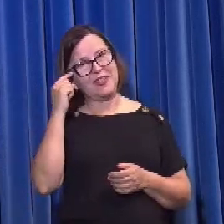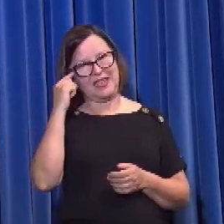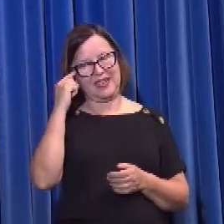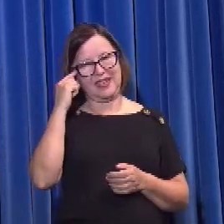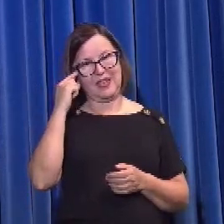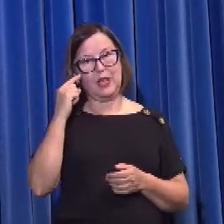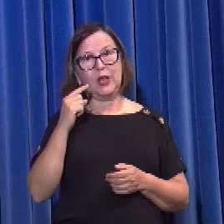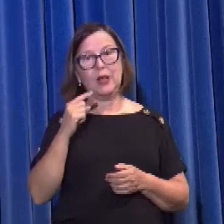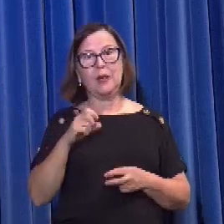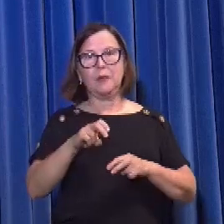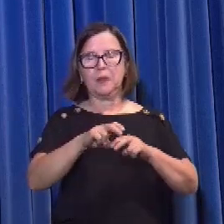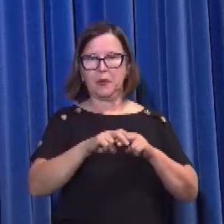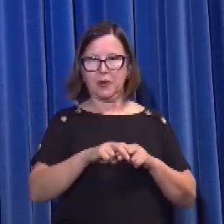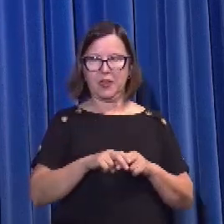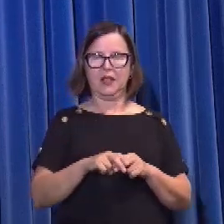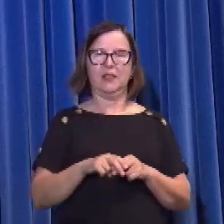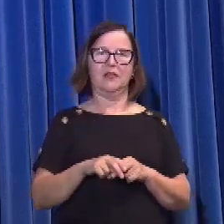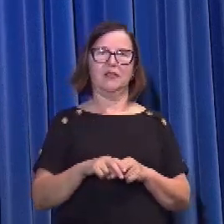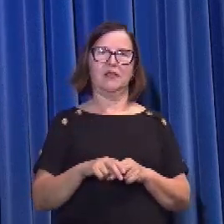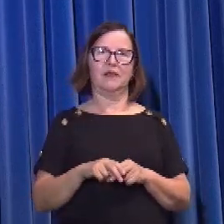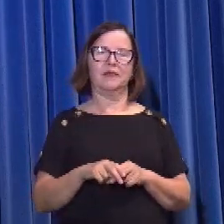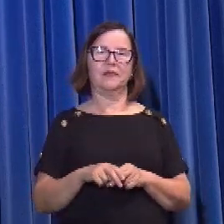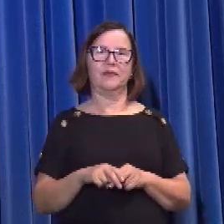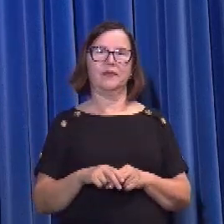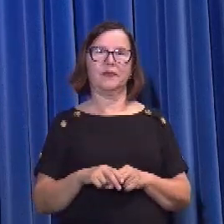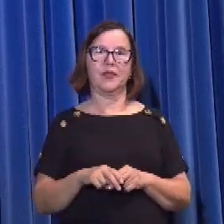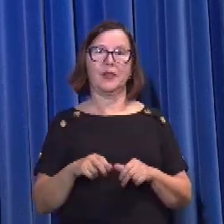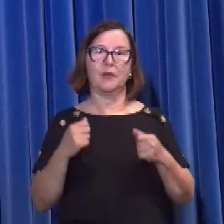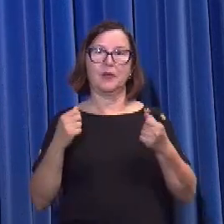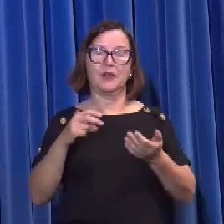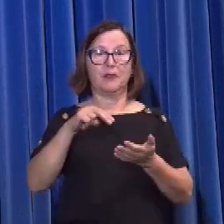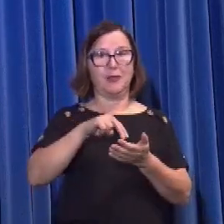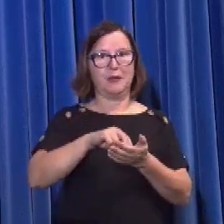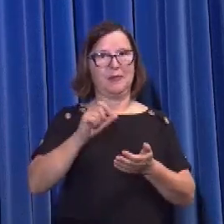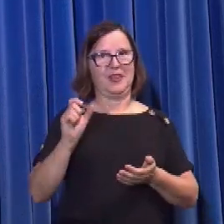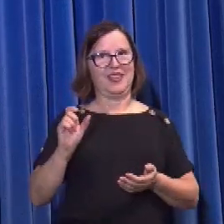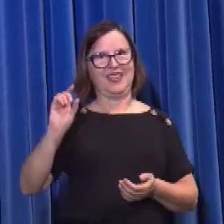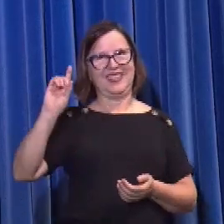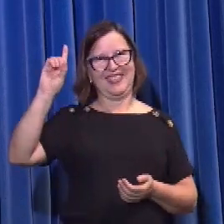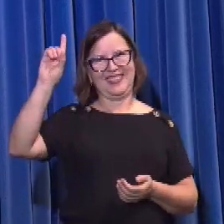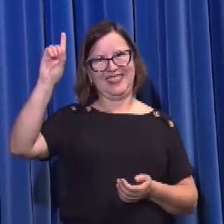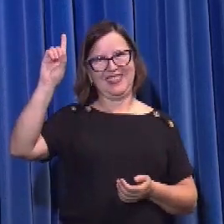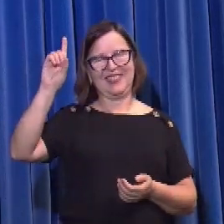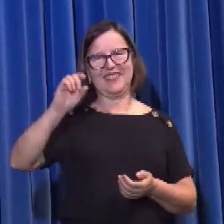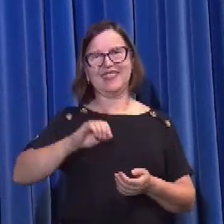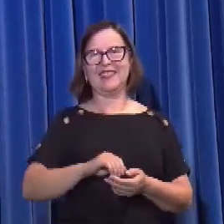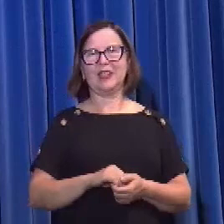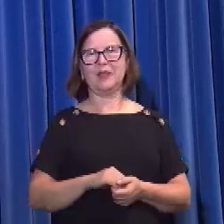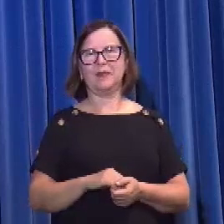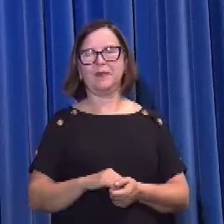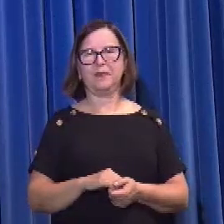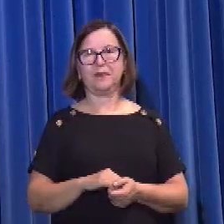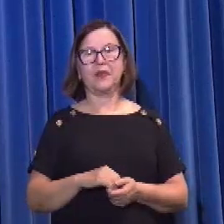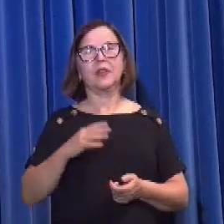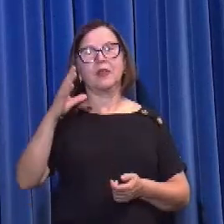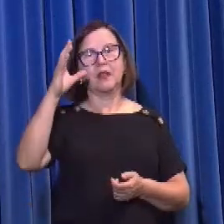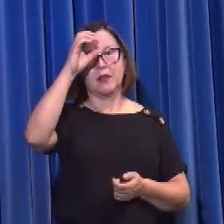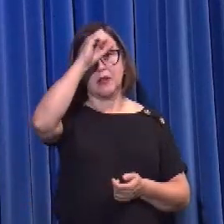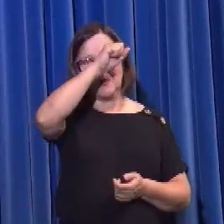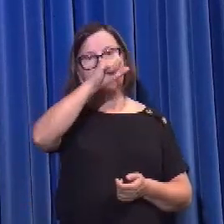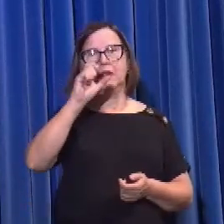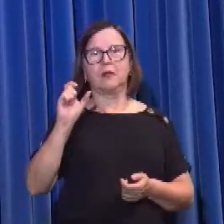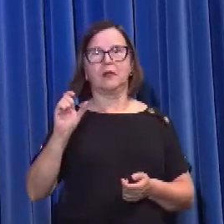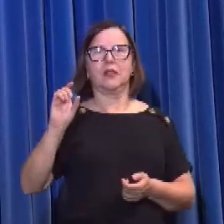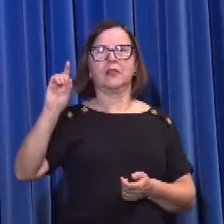nas circunstâncias. Você tem que colocar os seus olhos na palavra. E compreender a palavra